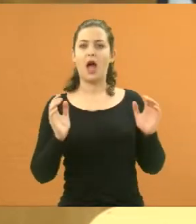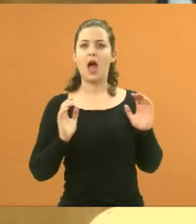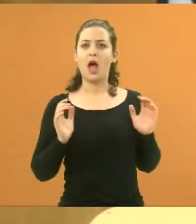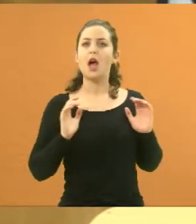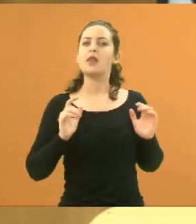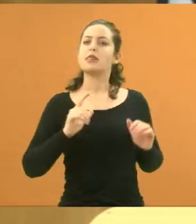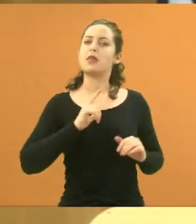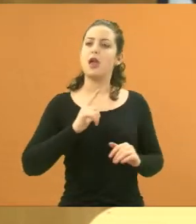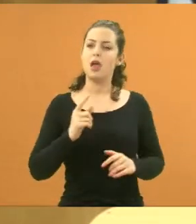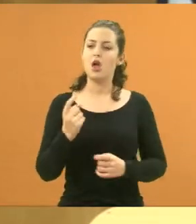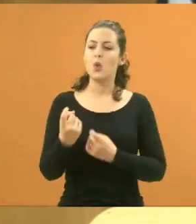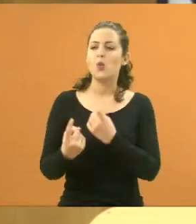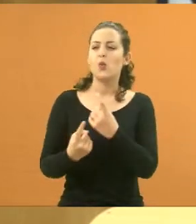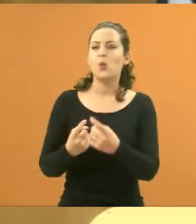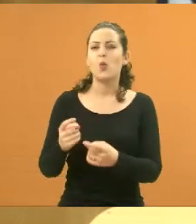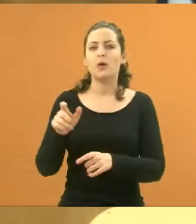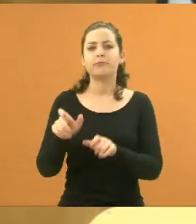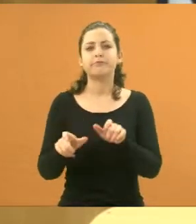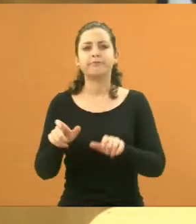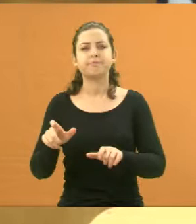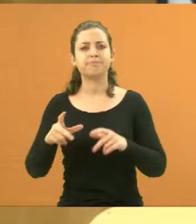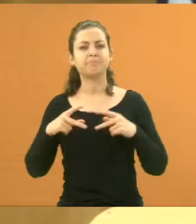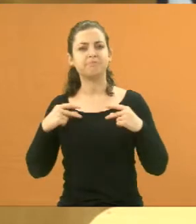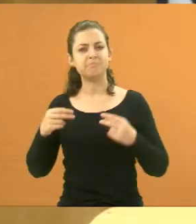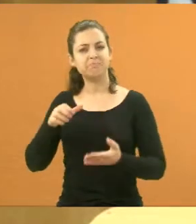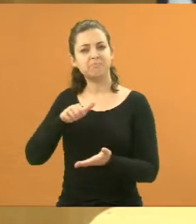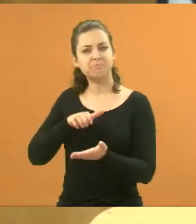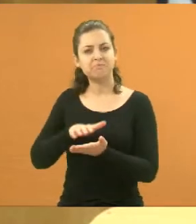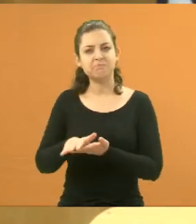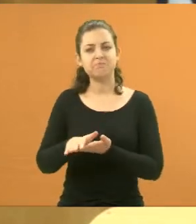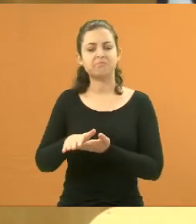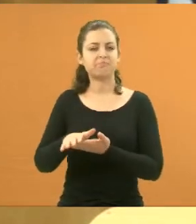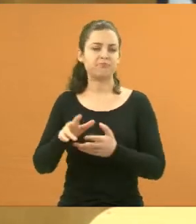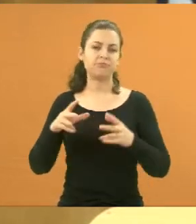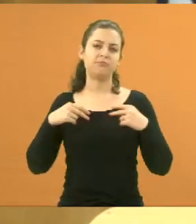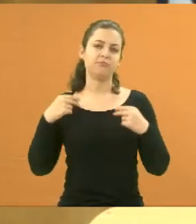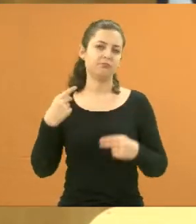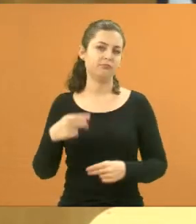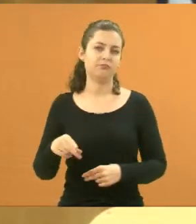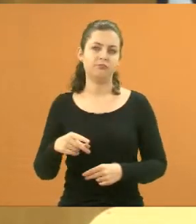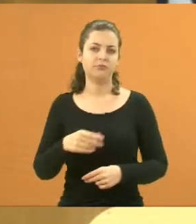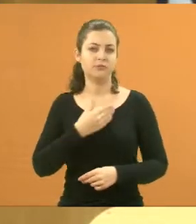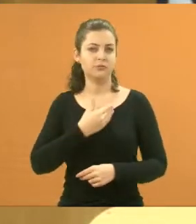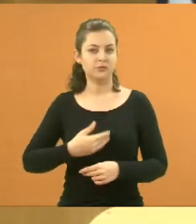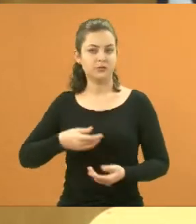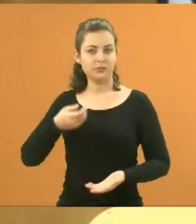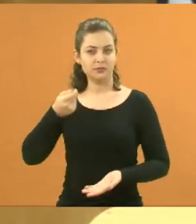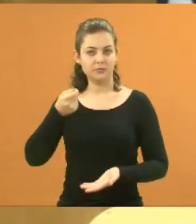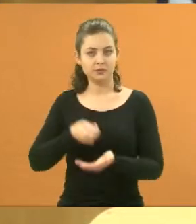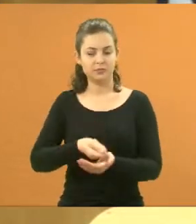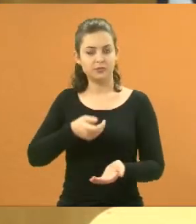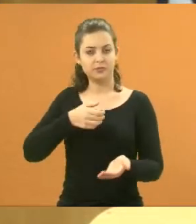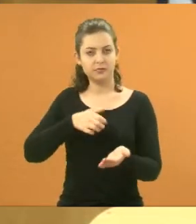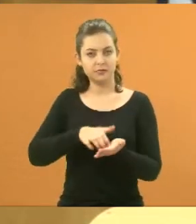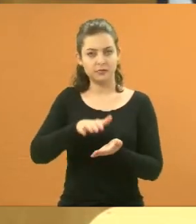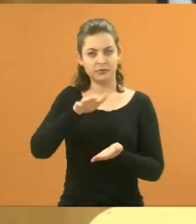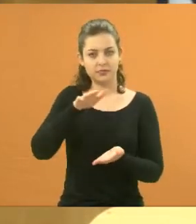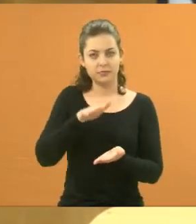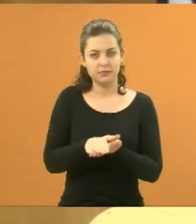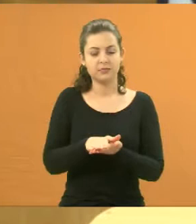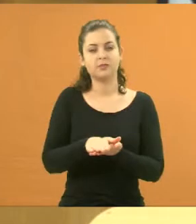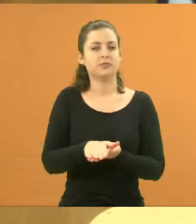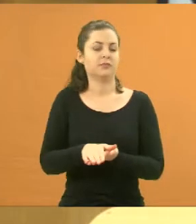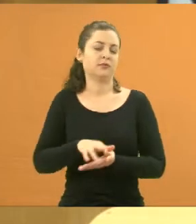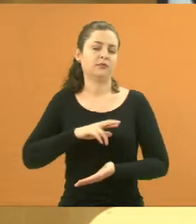tem os pequenos também, que não merecem ser punidos. E a gente percebe que a ideia desse governo não é multar, como muita gente subiu aqui,